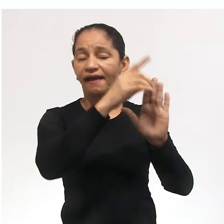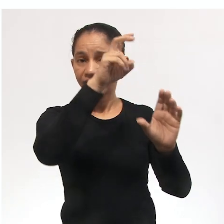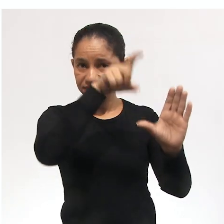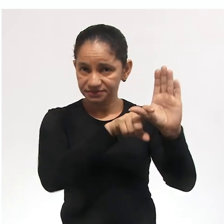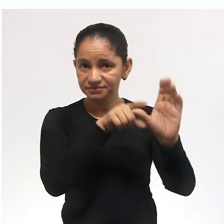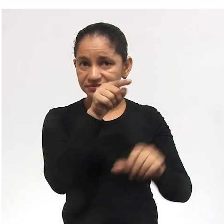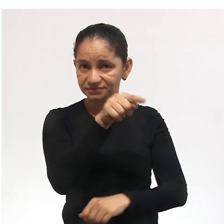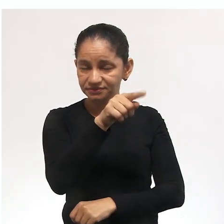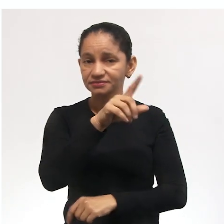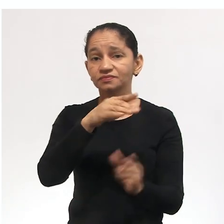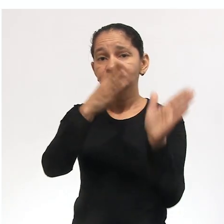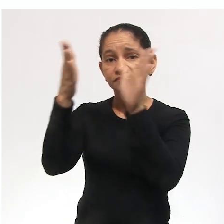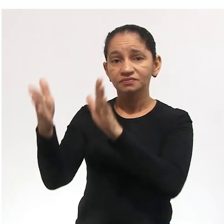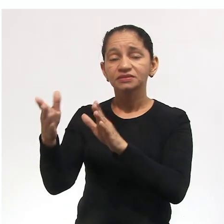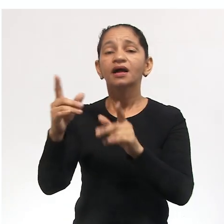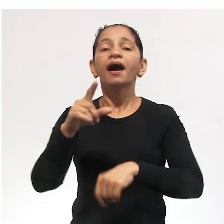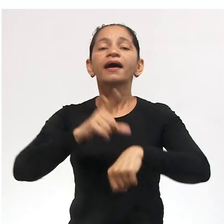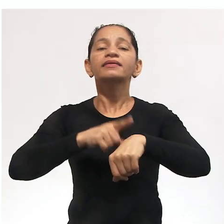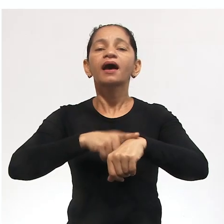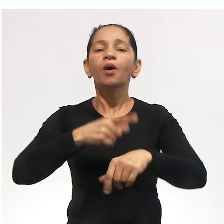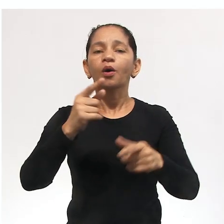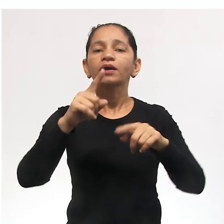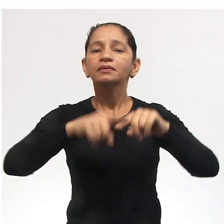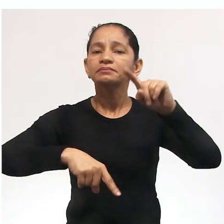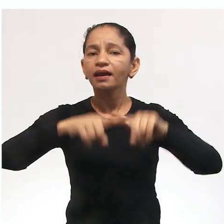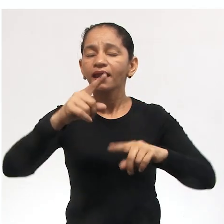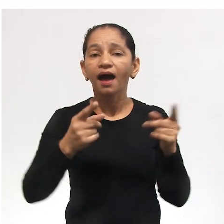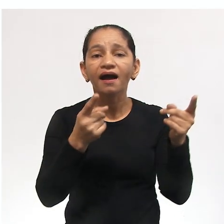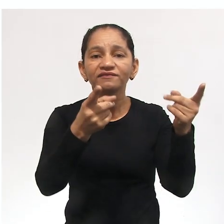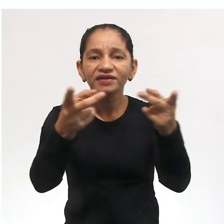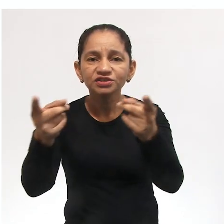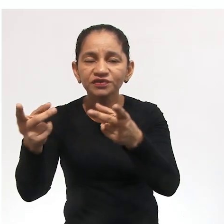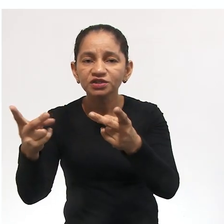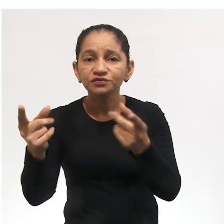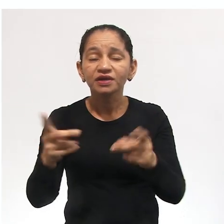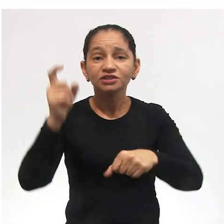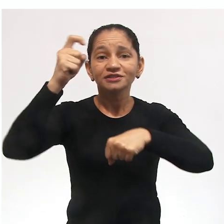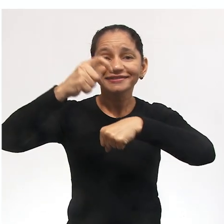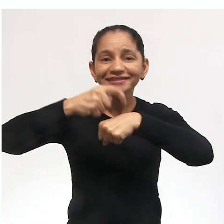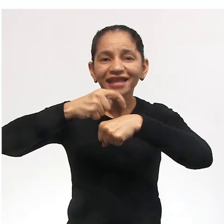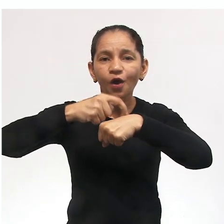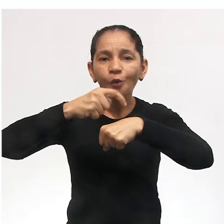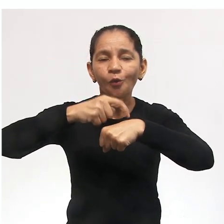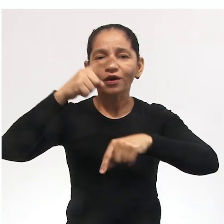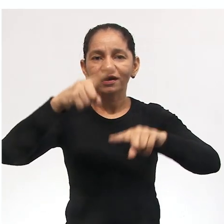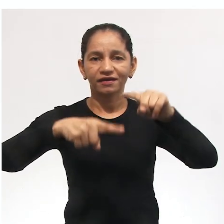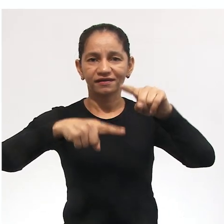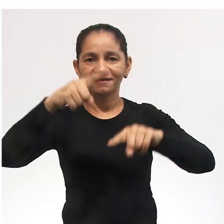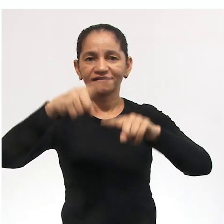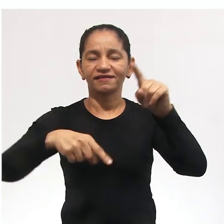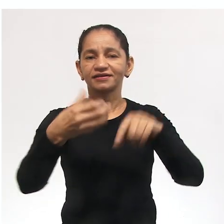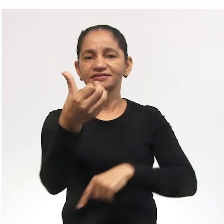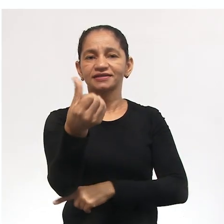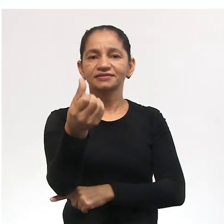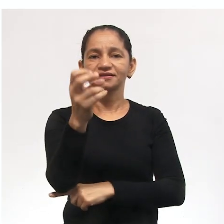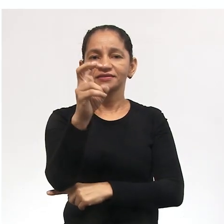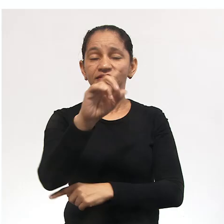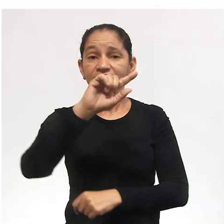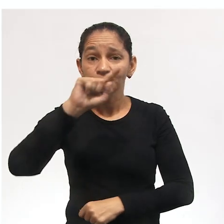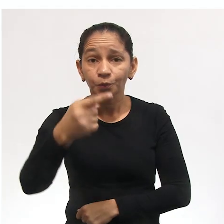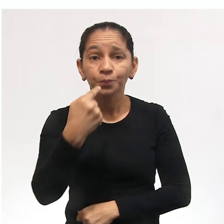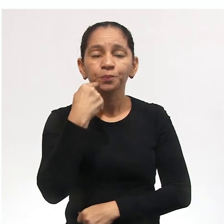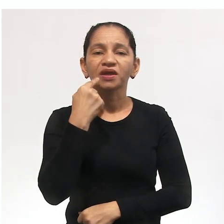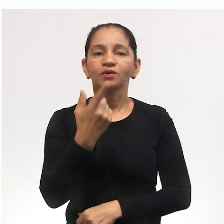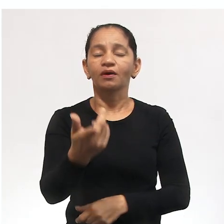15 de dezembro, a empresa vendeu à vista mercadorias no valor de 65 mil, recebendo em dinheiro. Então, ela faturou e vendeu isso e recebeu em